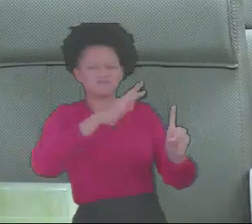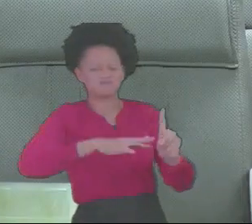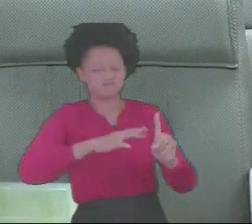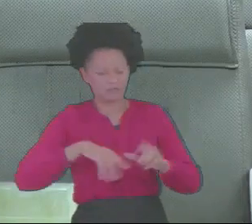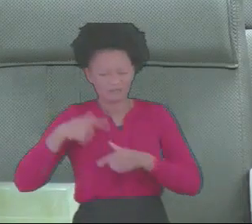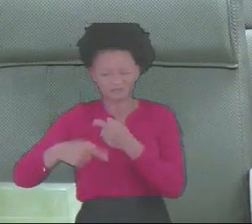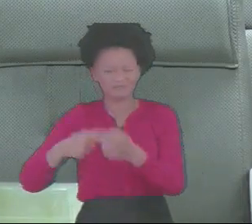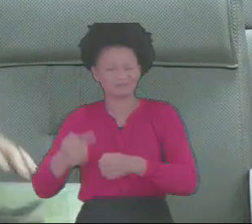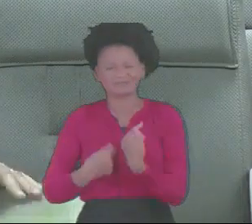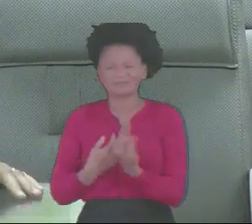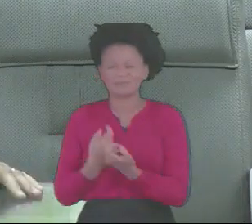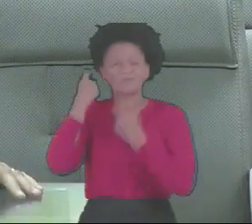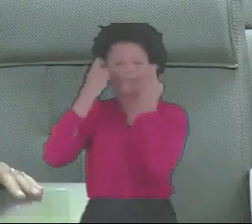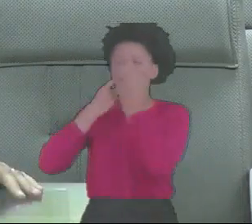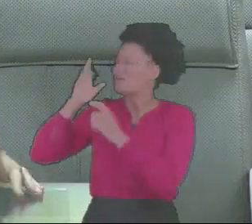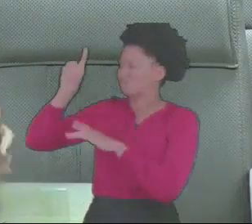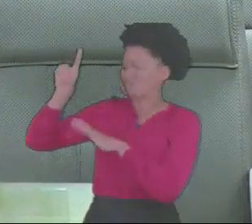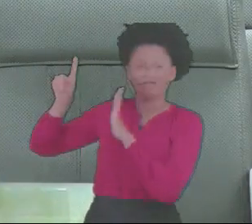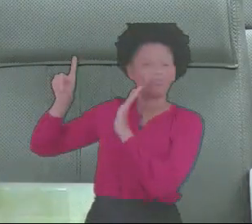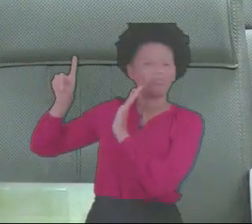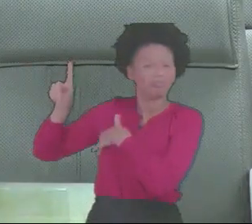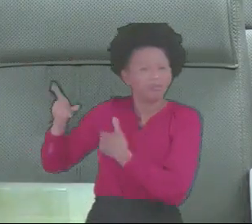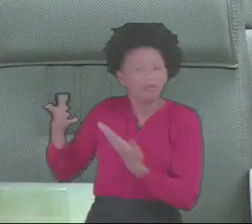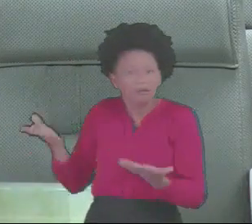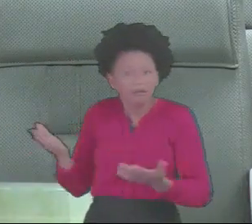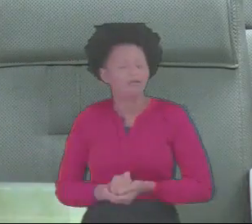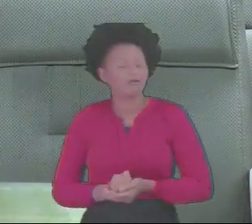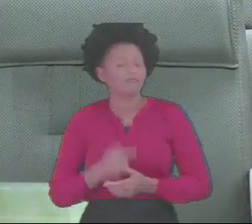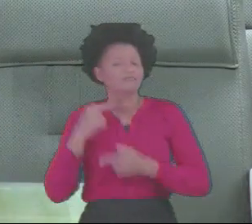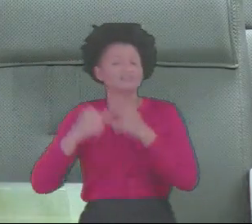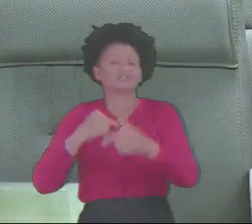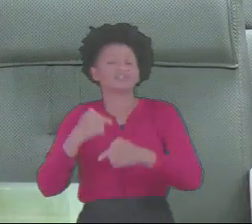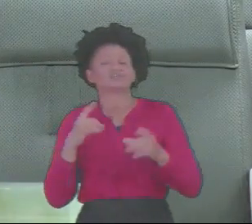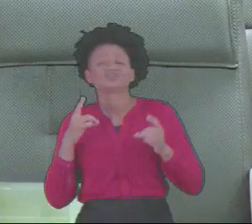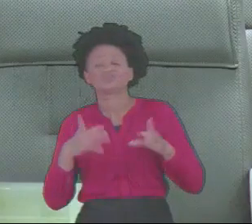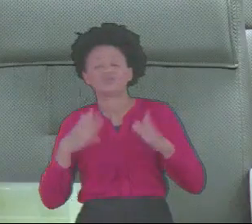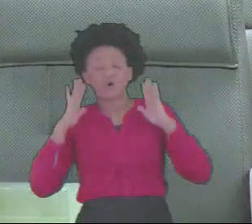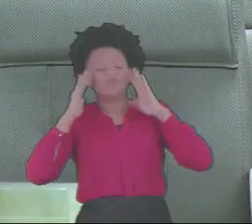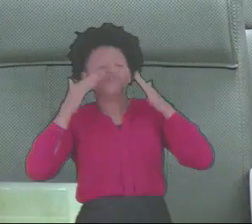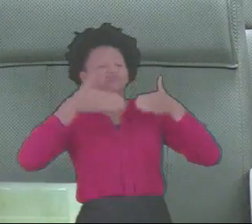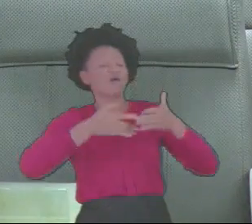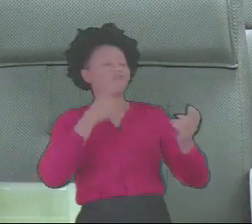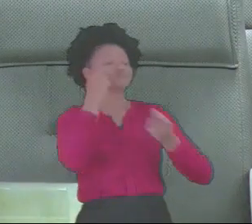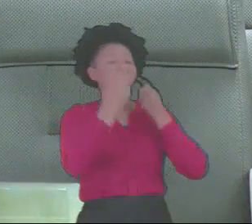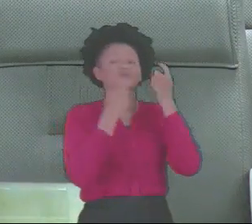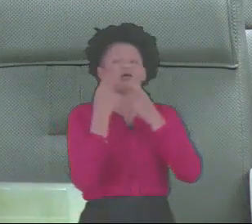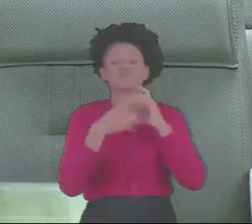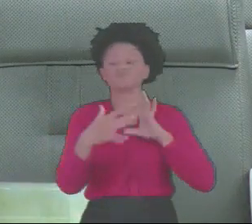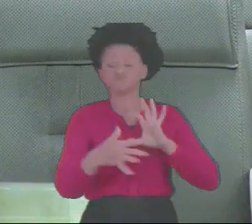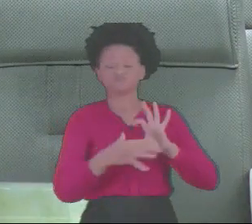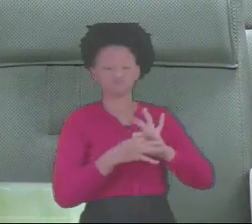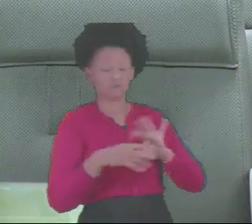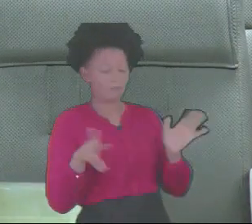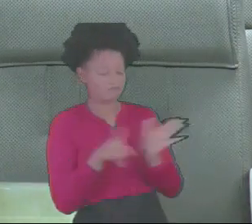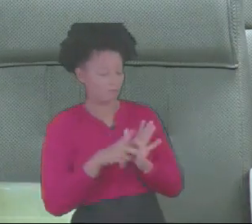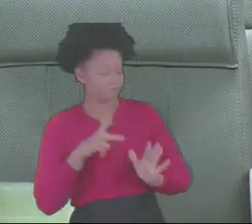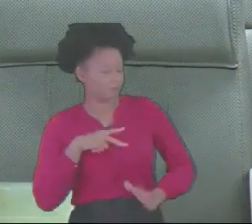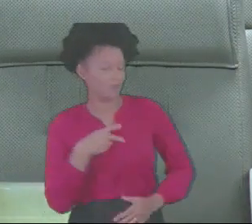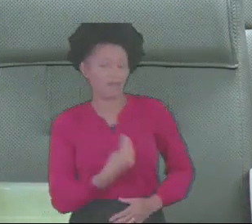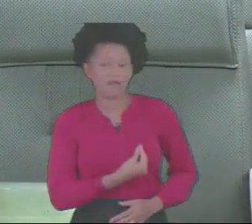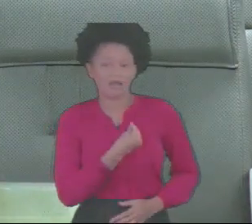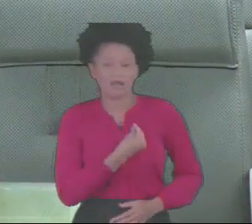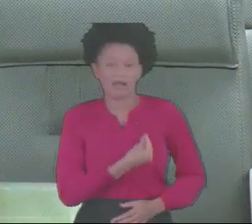preocupa com as coisas de Deus uma geração que tá mais preocupada com as coisas que faz parte da sua própria vida